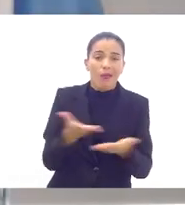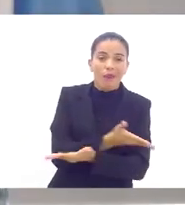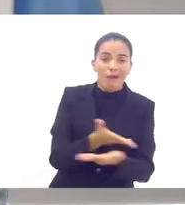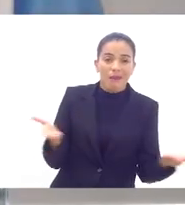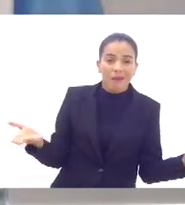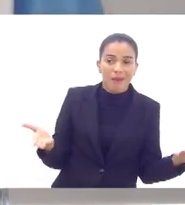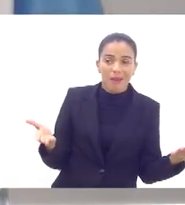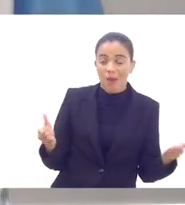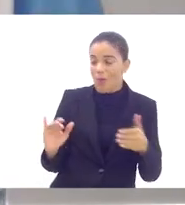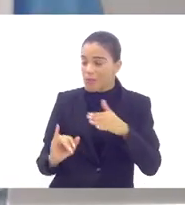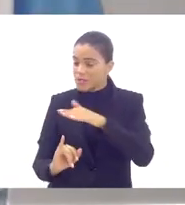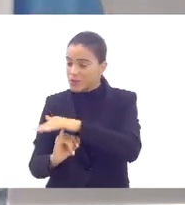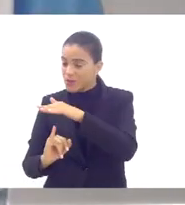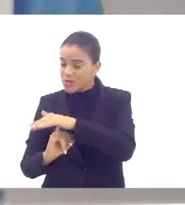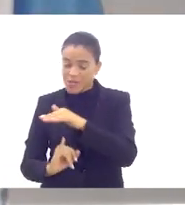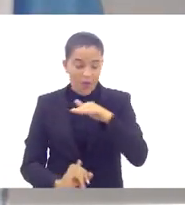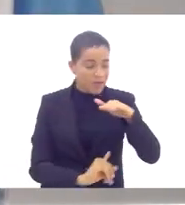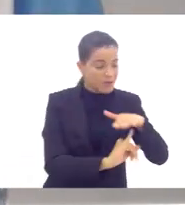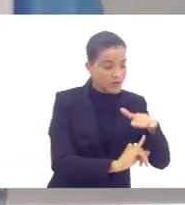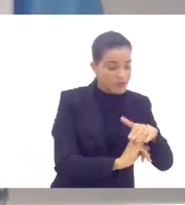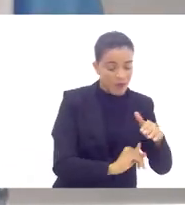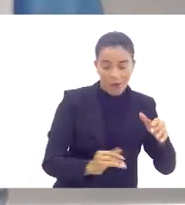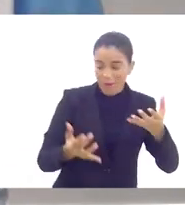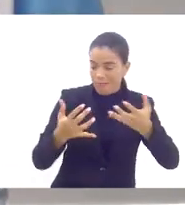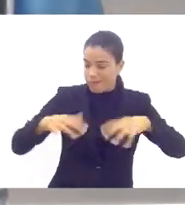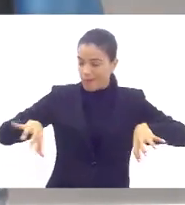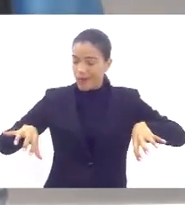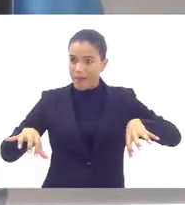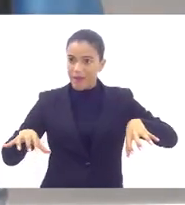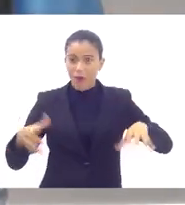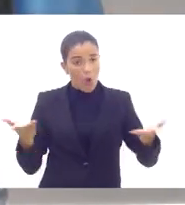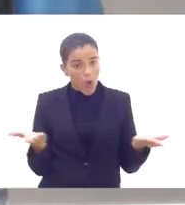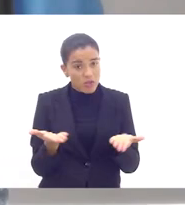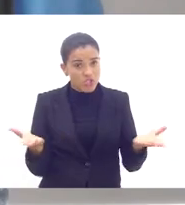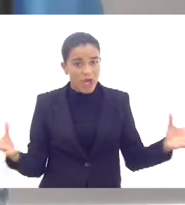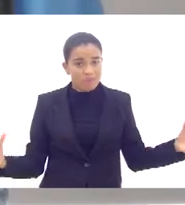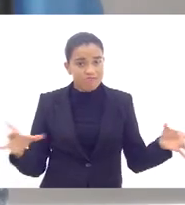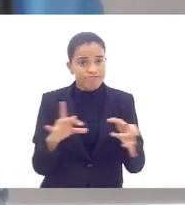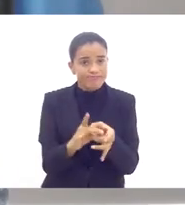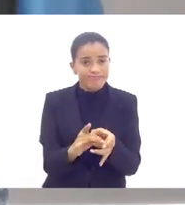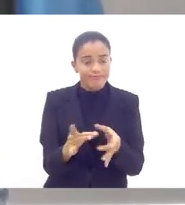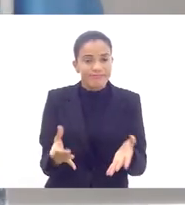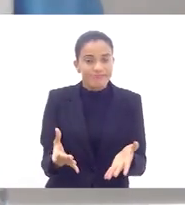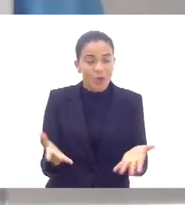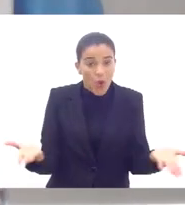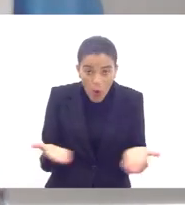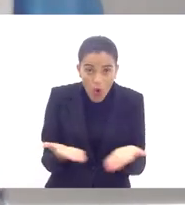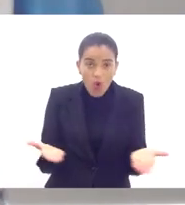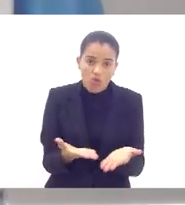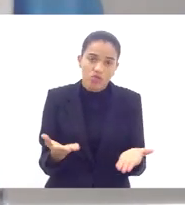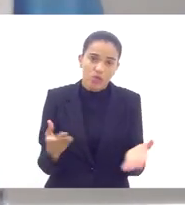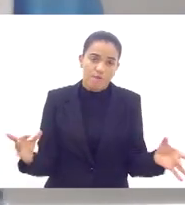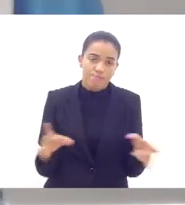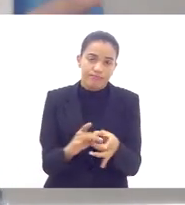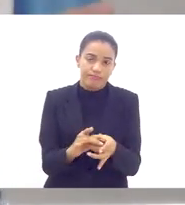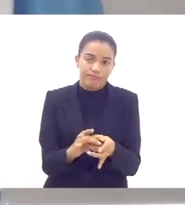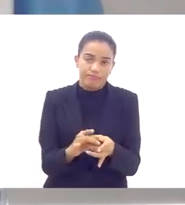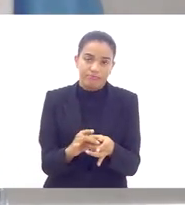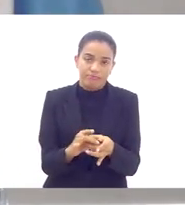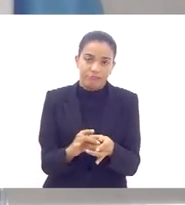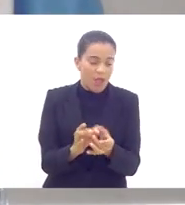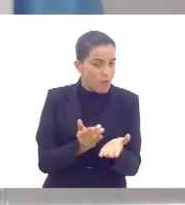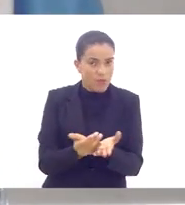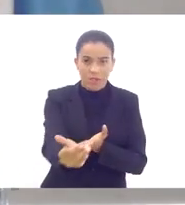Se um órgão pegar e conversar, interagir, está partindo de hoje, já estamos falando. Hoje nós já estamos falando. É a pedra